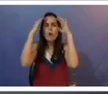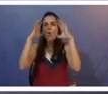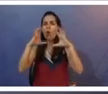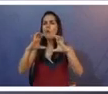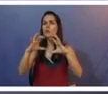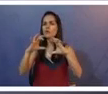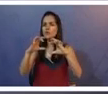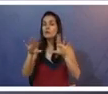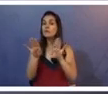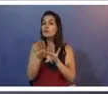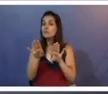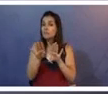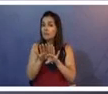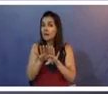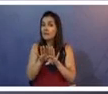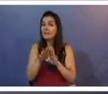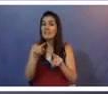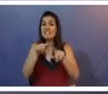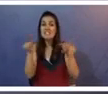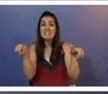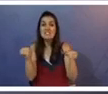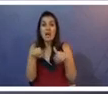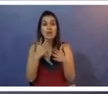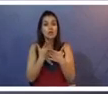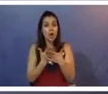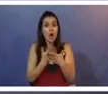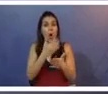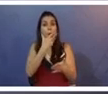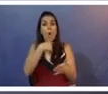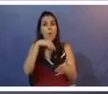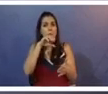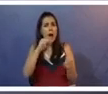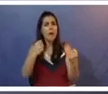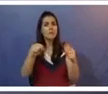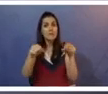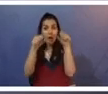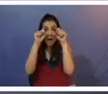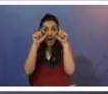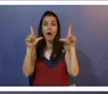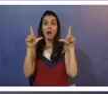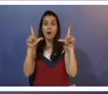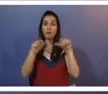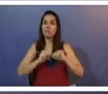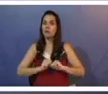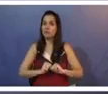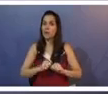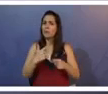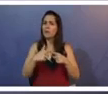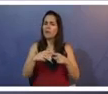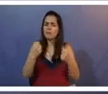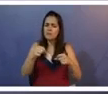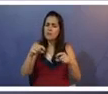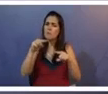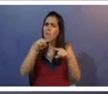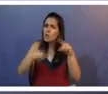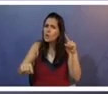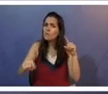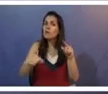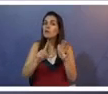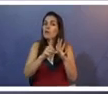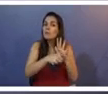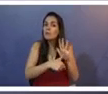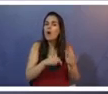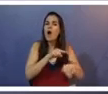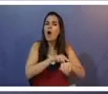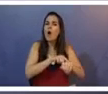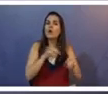em sala de aula. Os pais devem estar alertas. É preciso restringir ou então proibir o uso de celular após